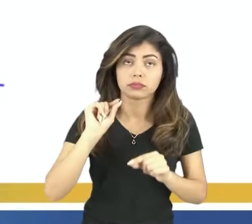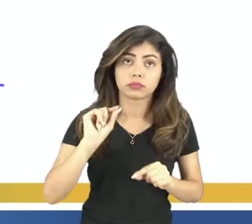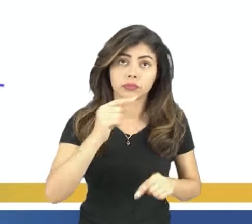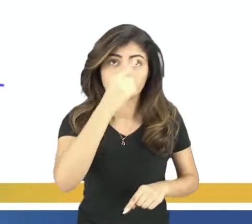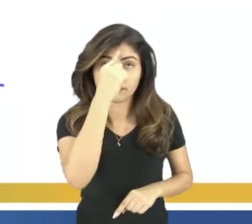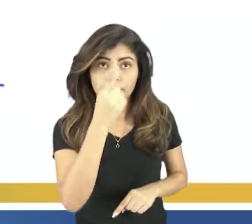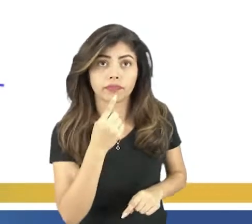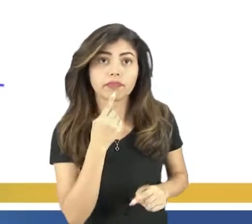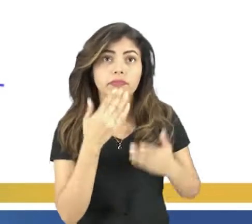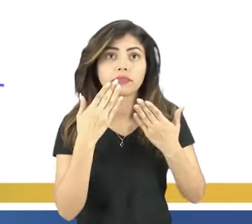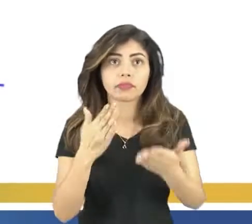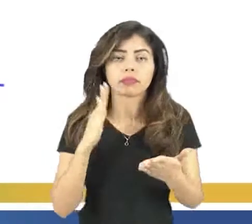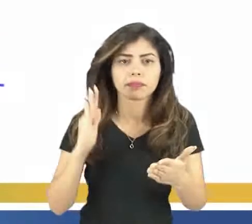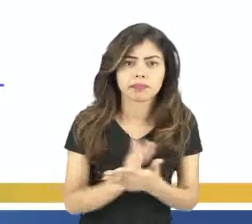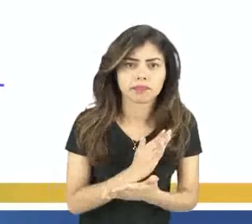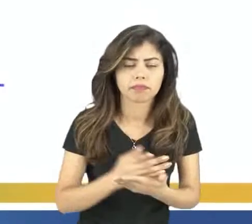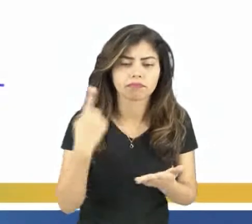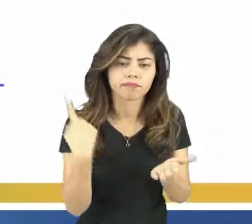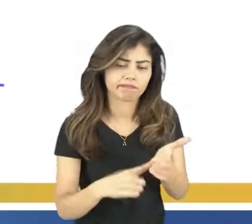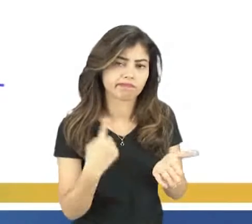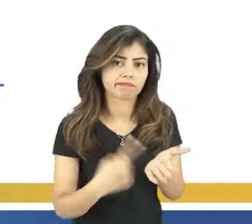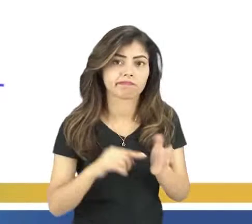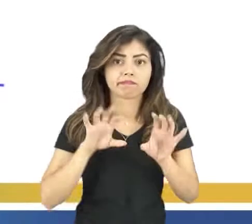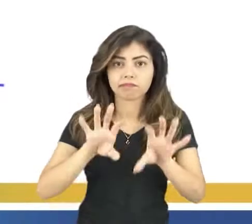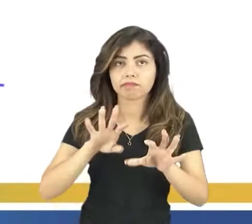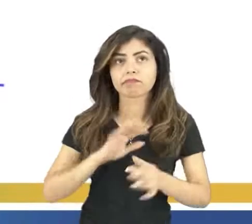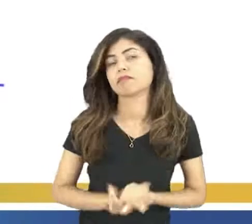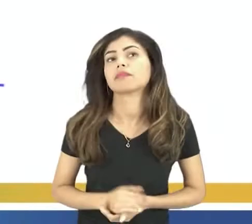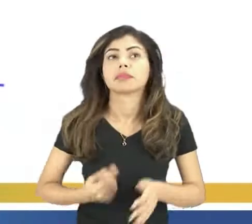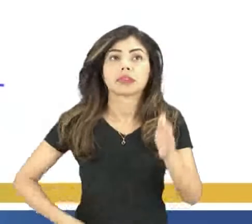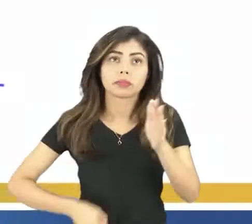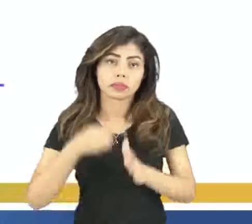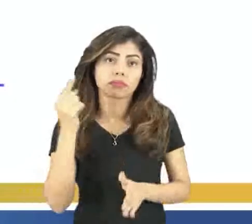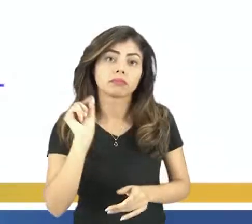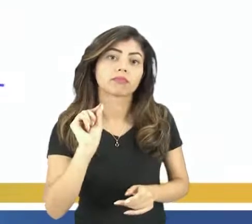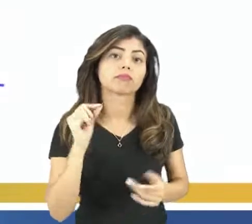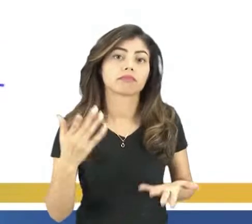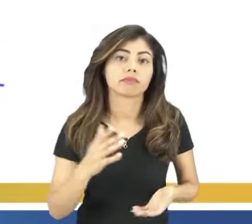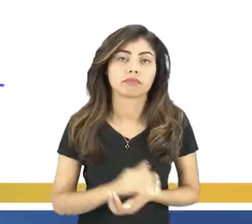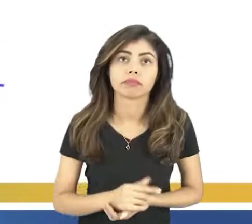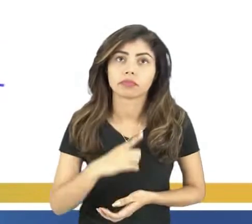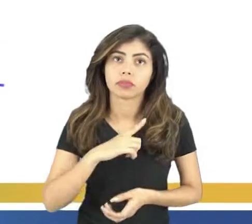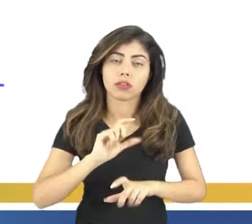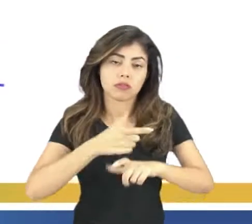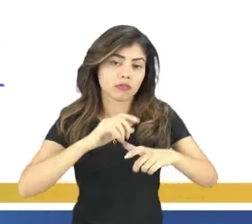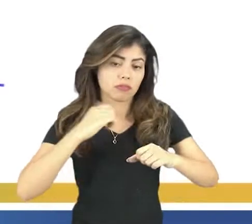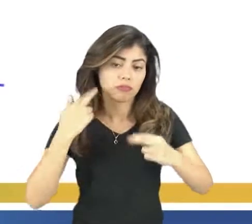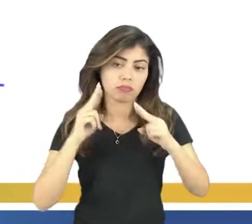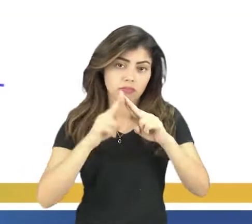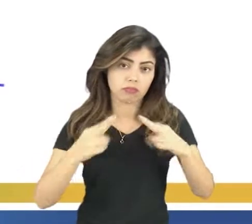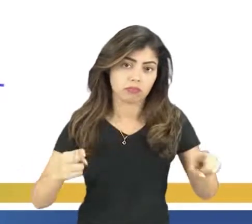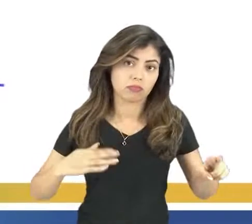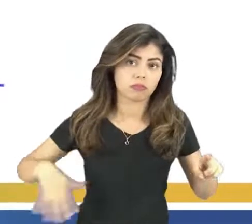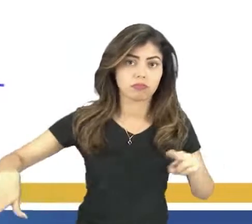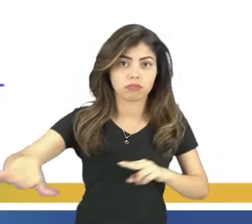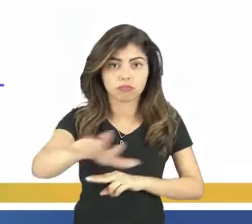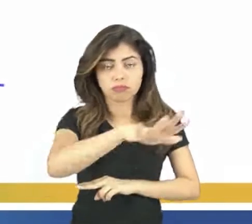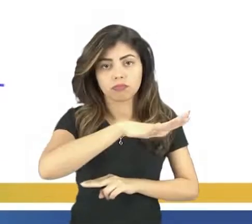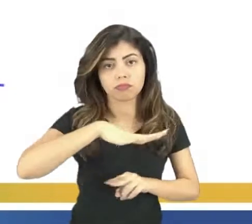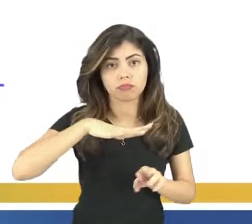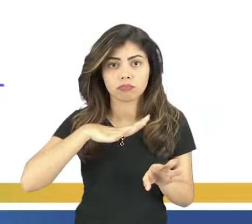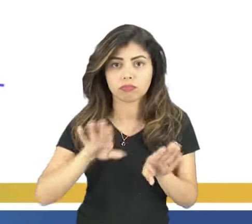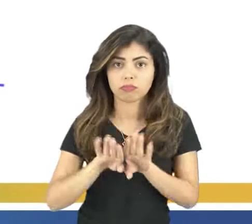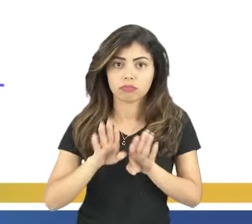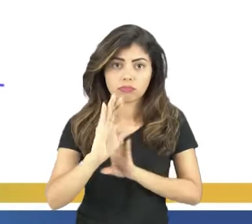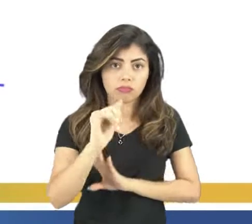imagem que mostra algumas condições ali. A primeira, a gente tem o campo magnético em uma corrente, em